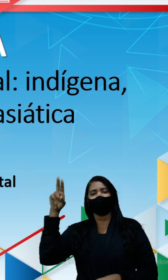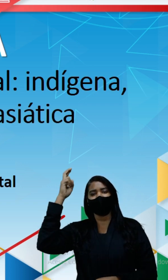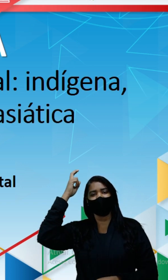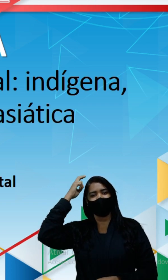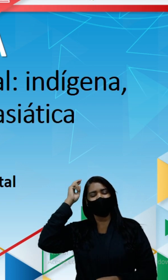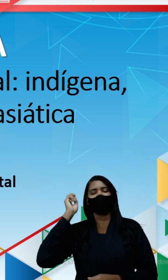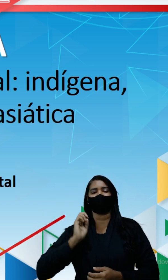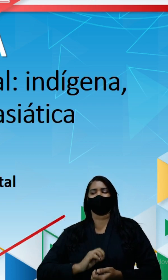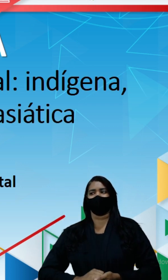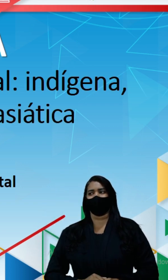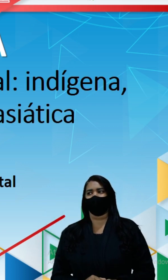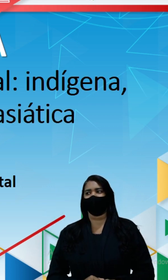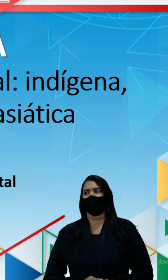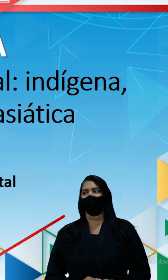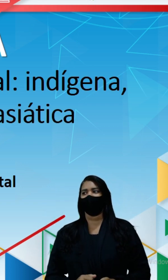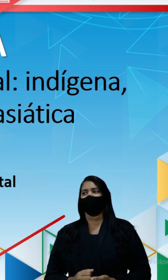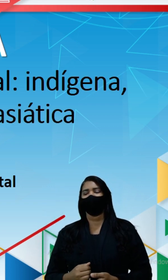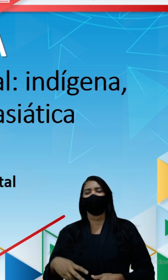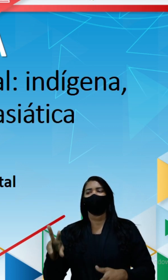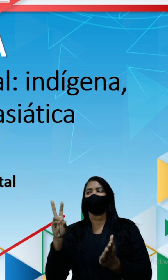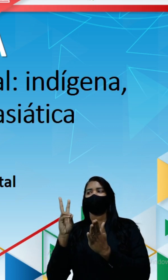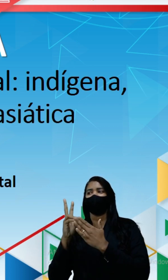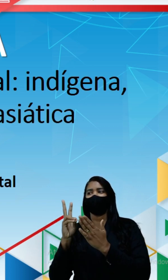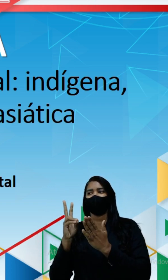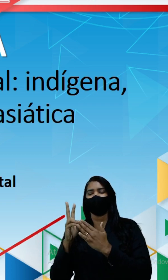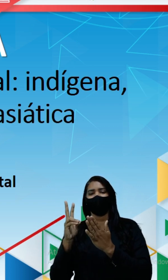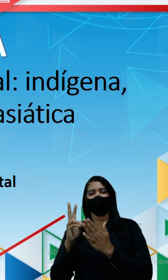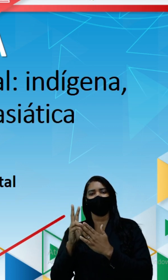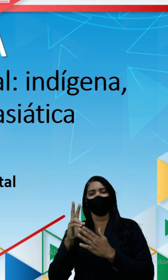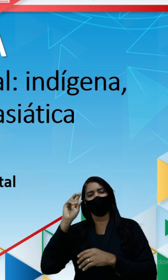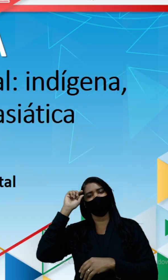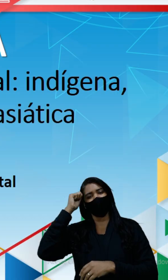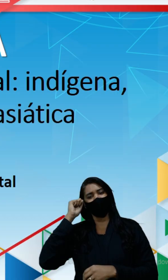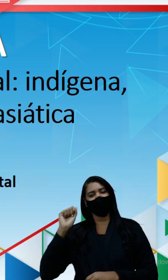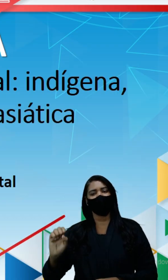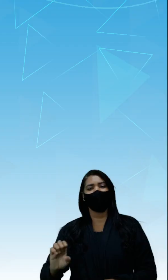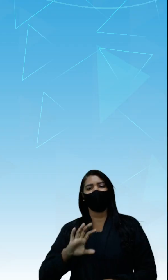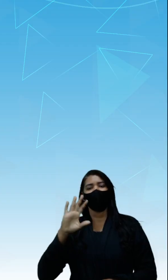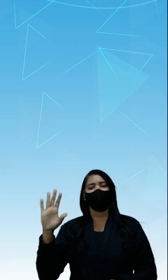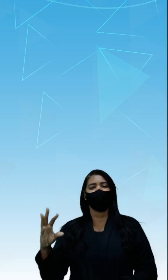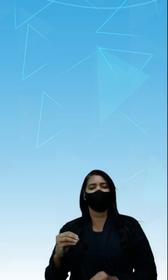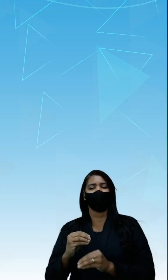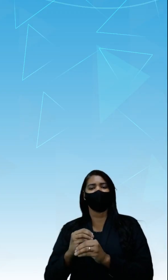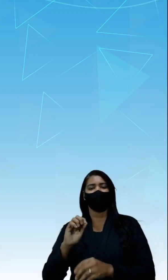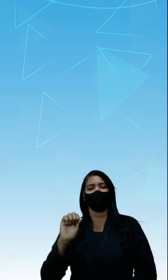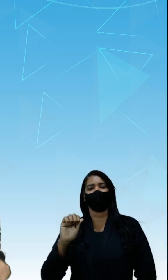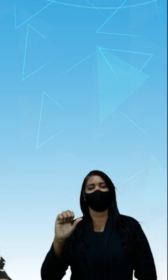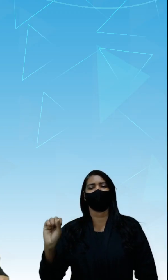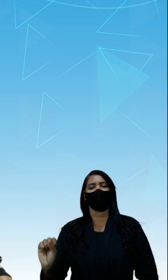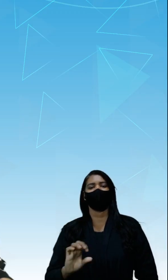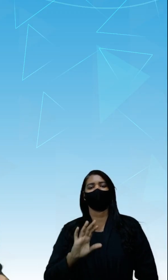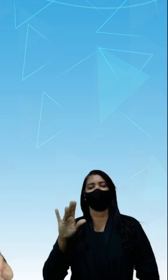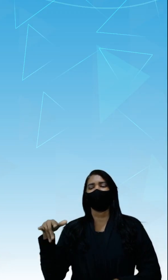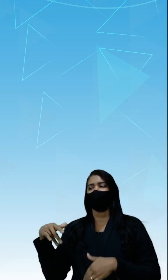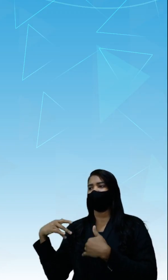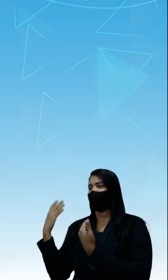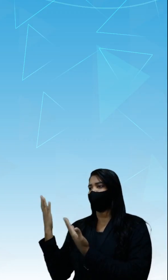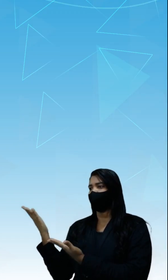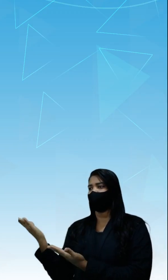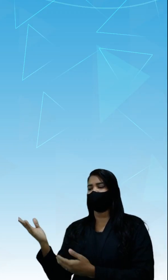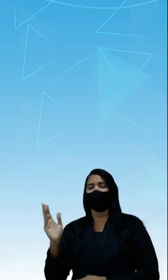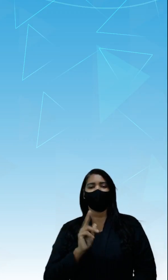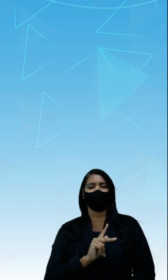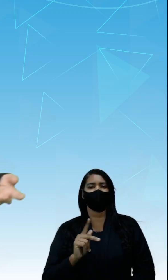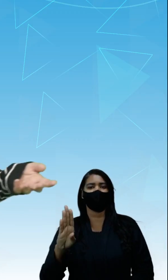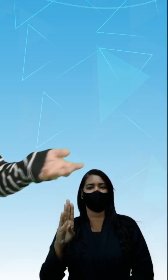Dois pontos: indígena, africana, europeia e asiática. Eu sou a professora Bernadette e vamos